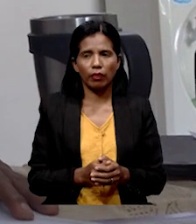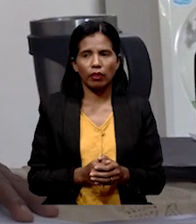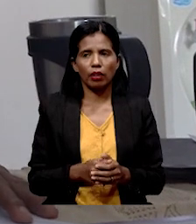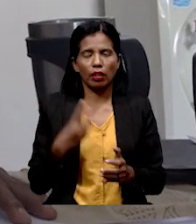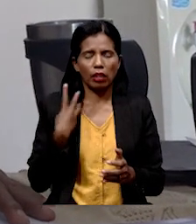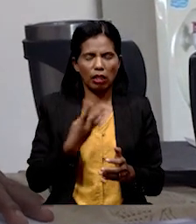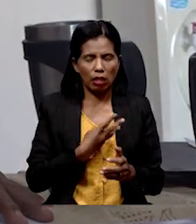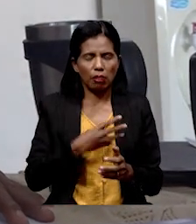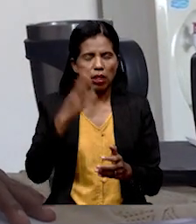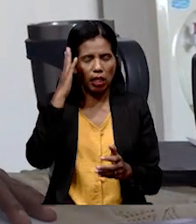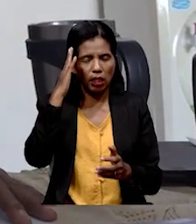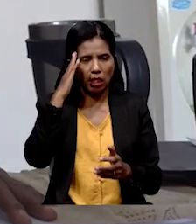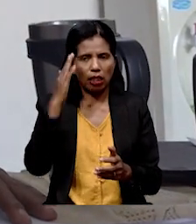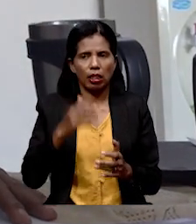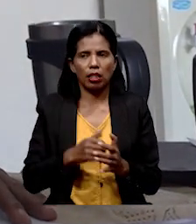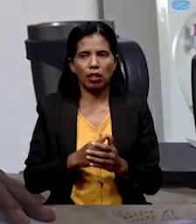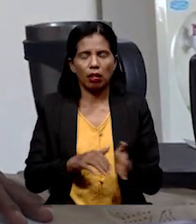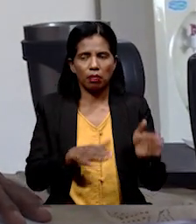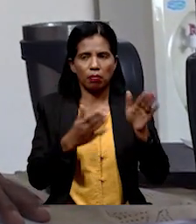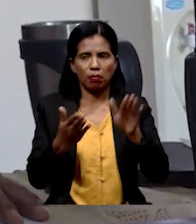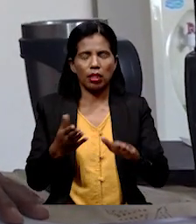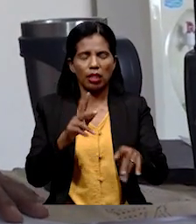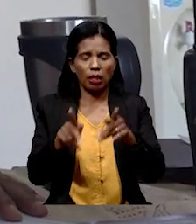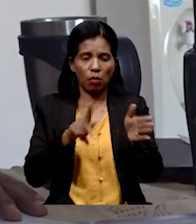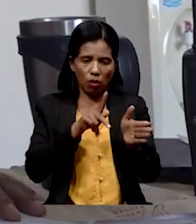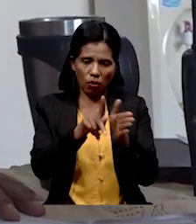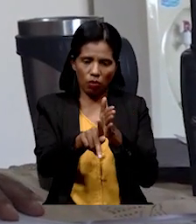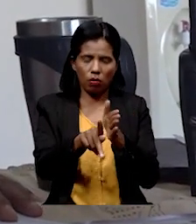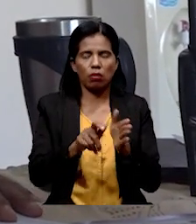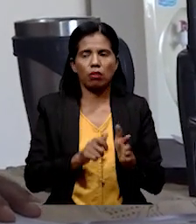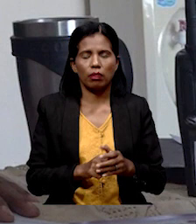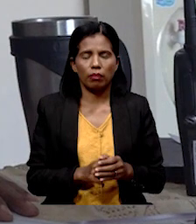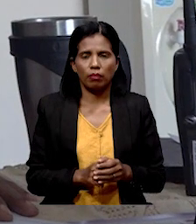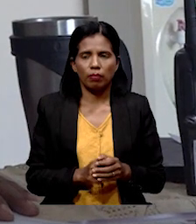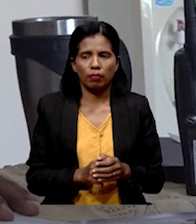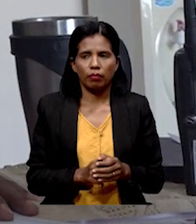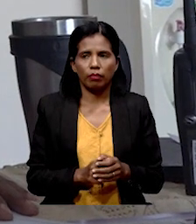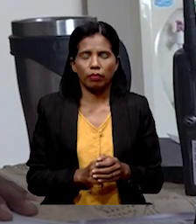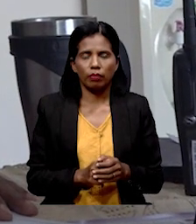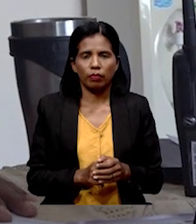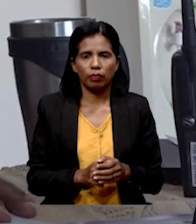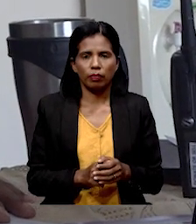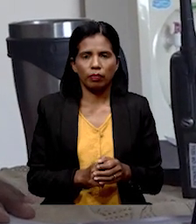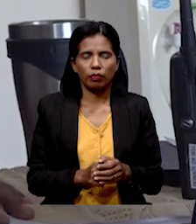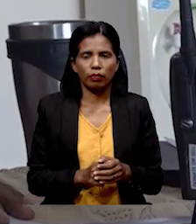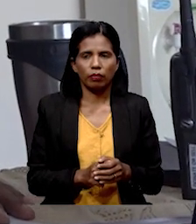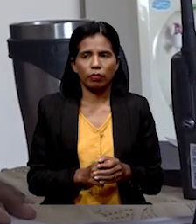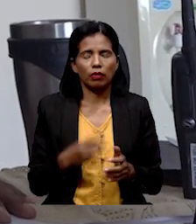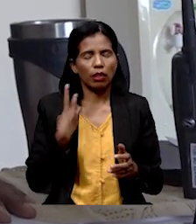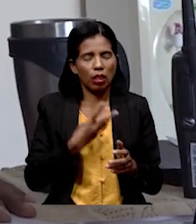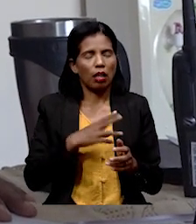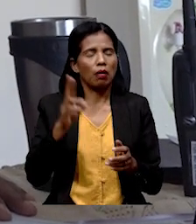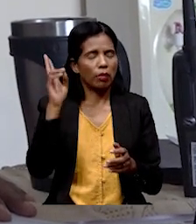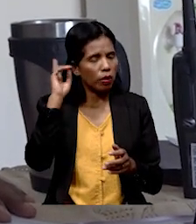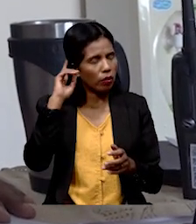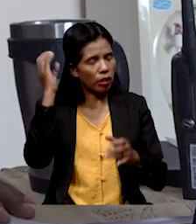desconfia, né? Mate é maçona. Ou. Mas quando a melhor informação de